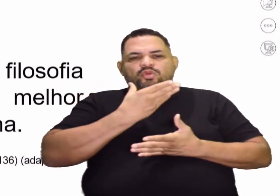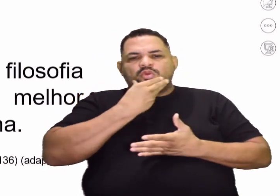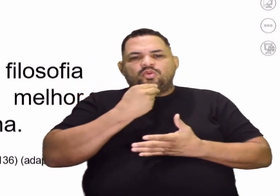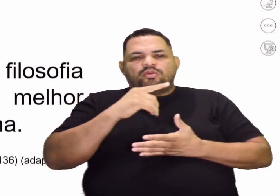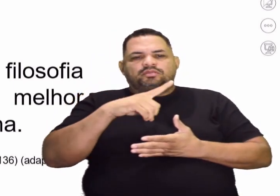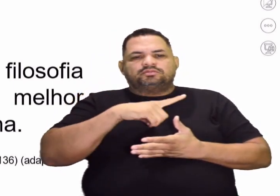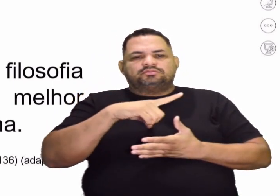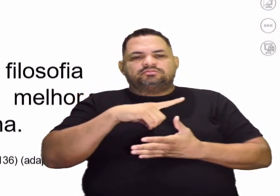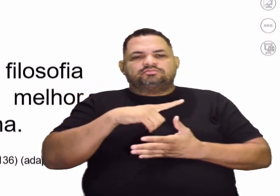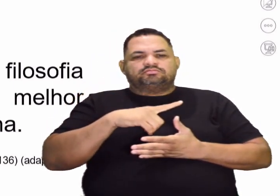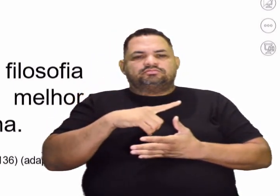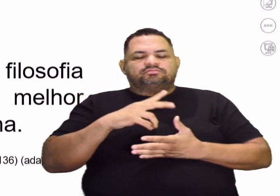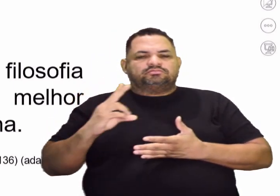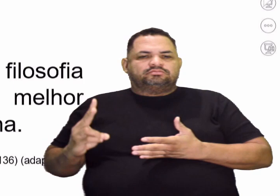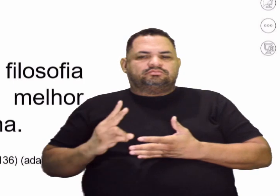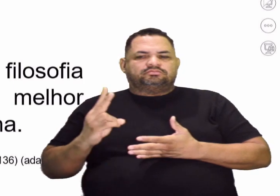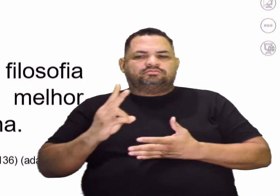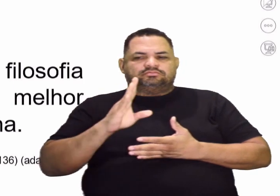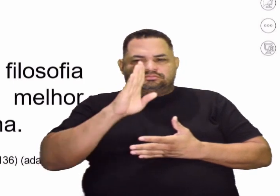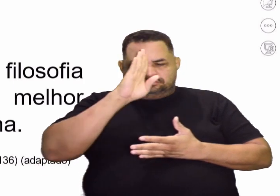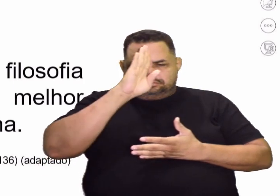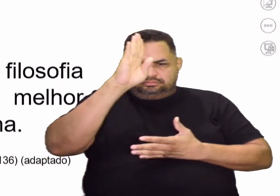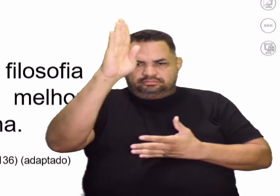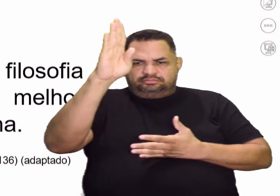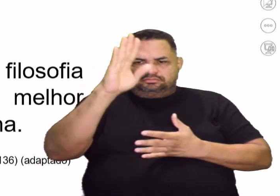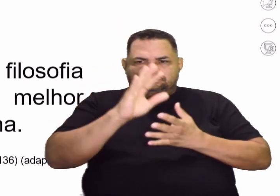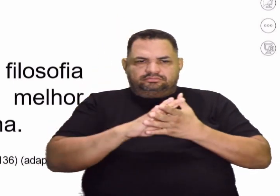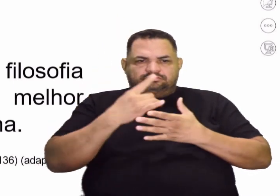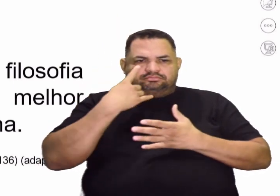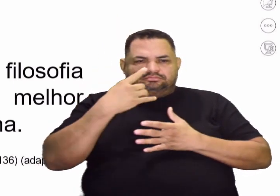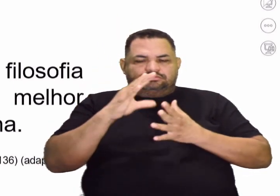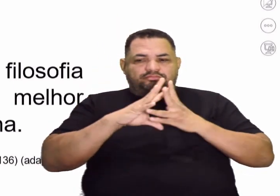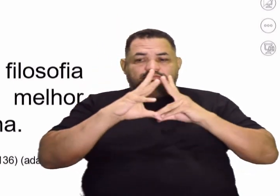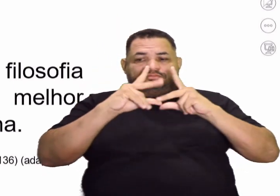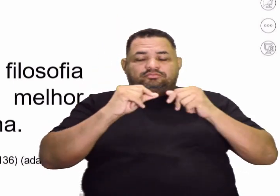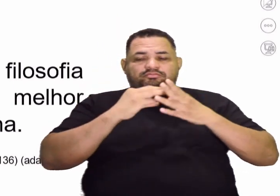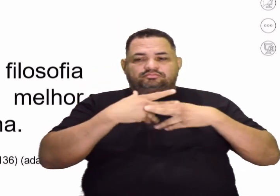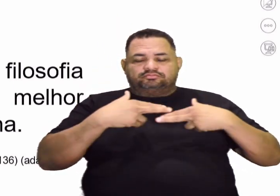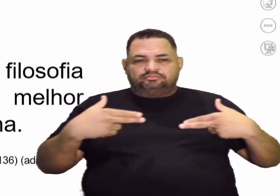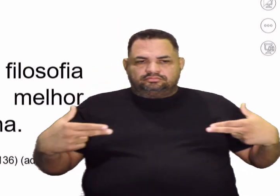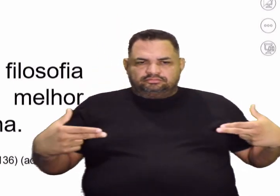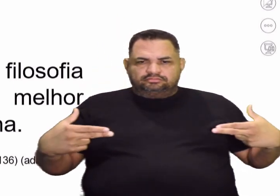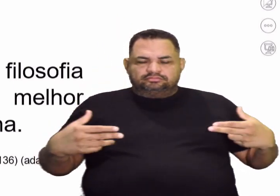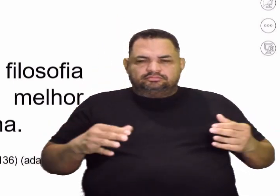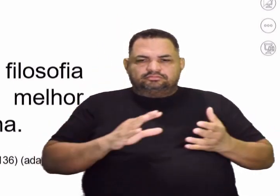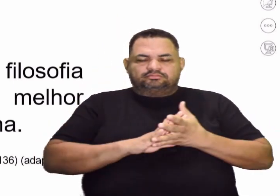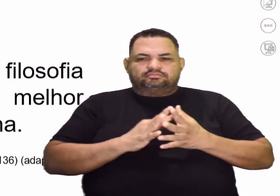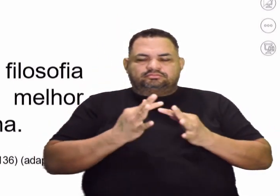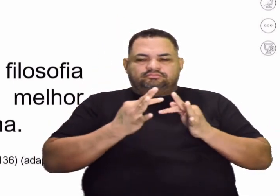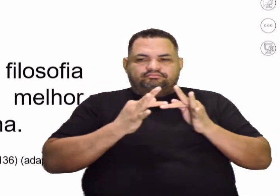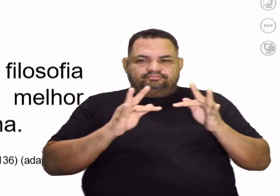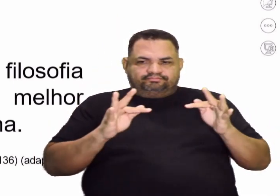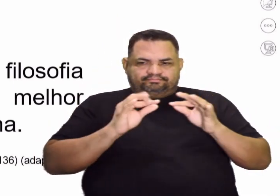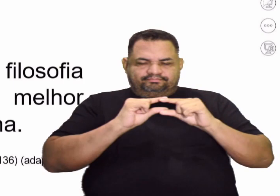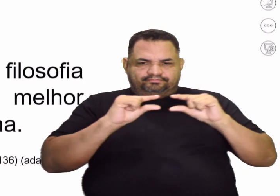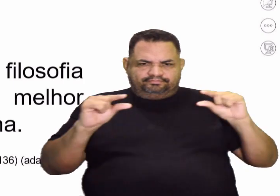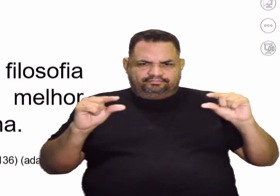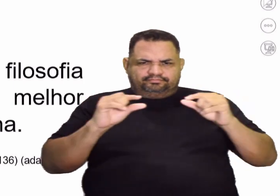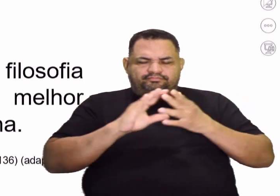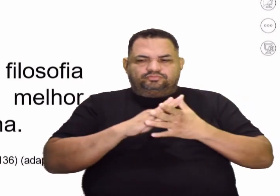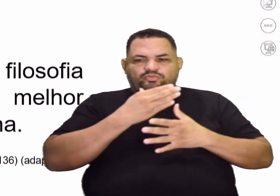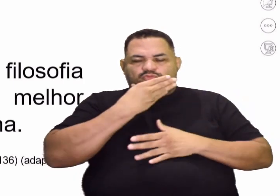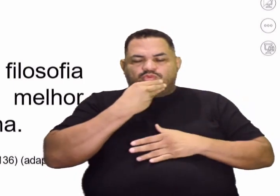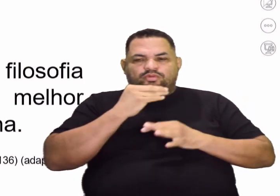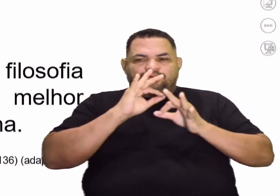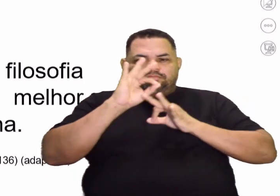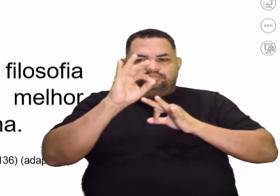homem o valor supremo, que vê nele a medida de todas as coisas. Não viu a frase de Protágoras? O homem é a